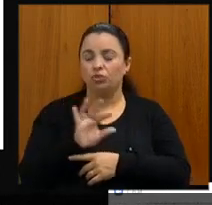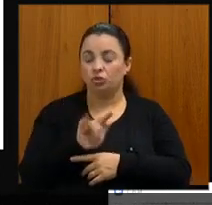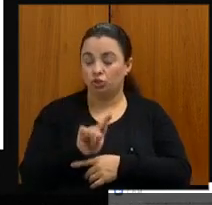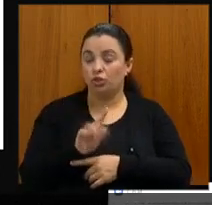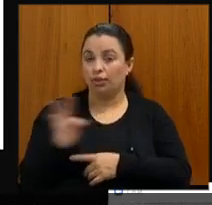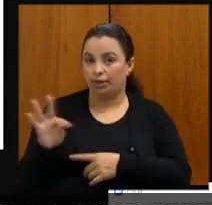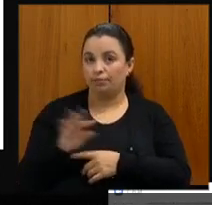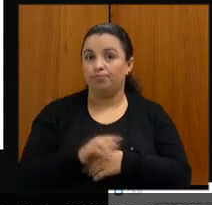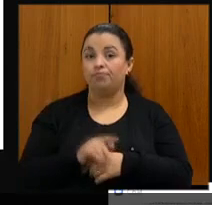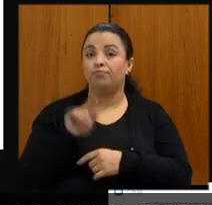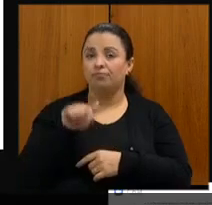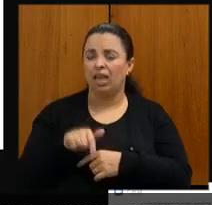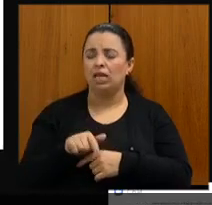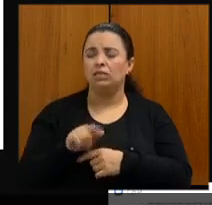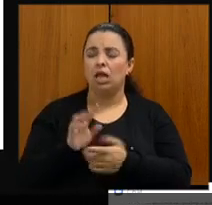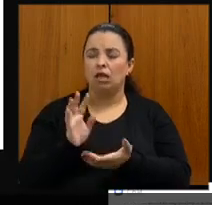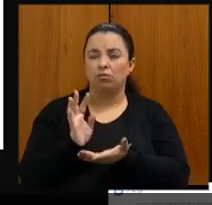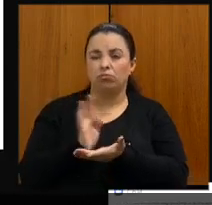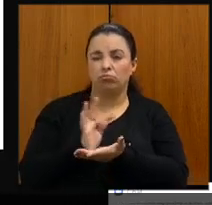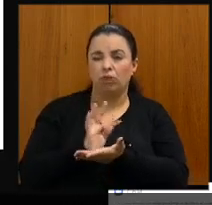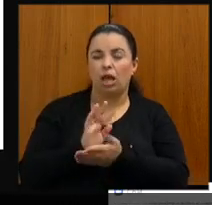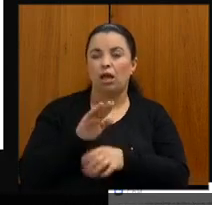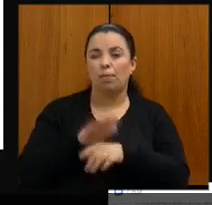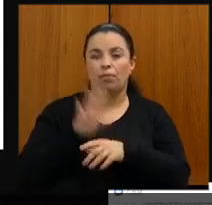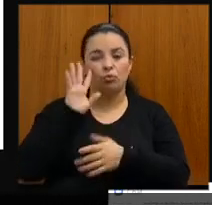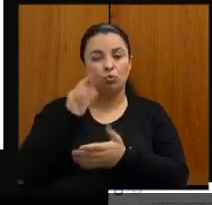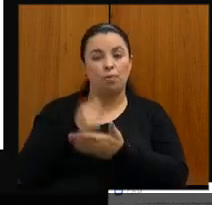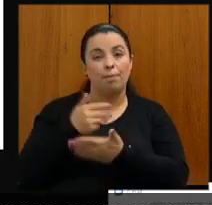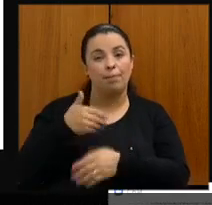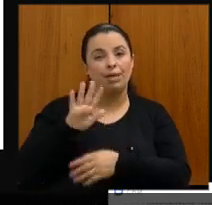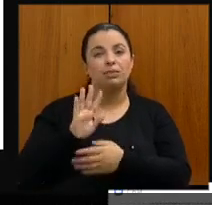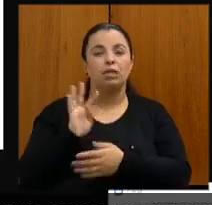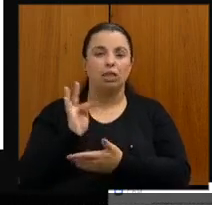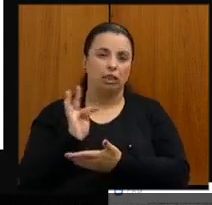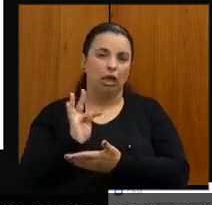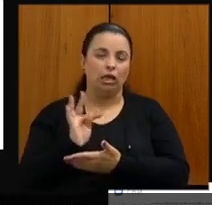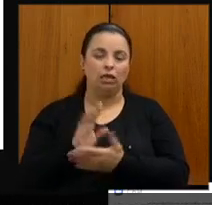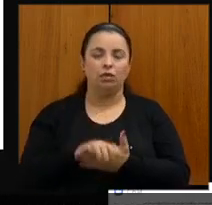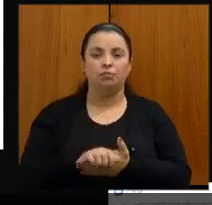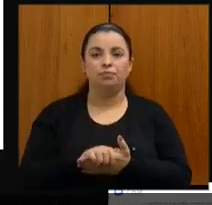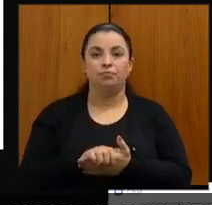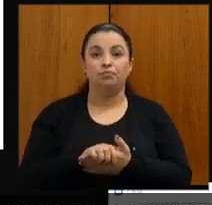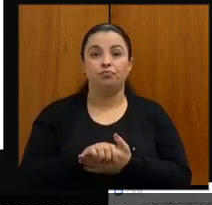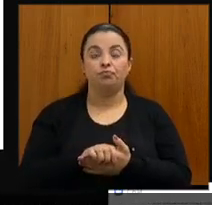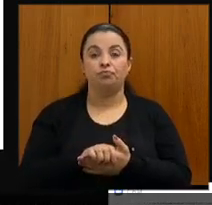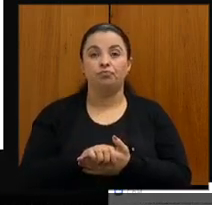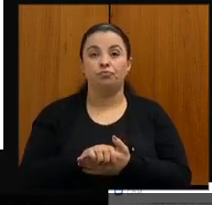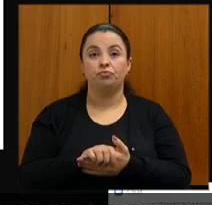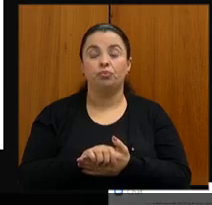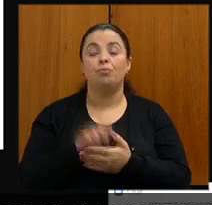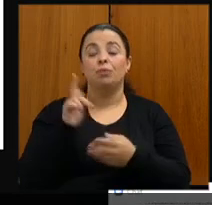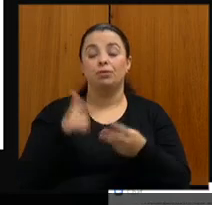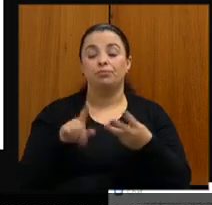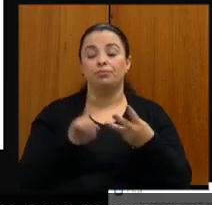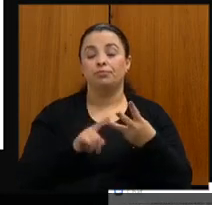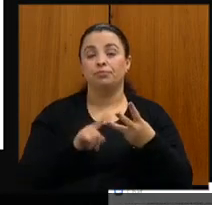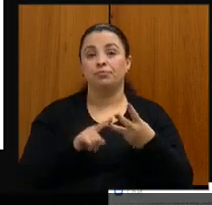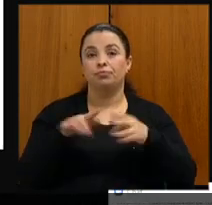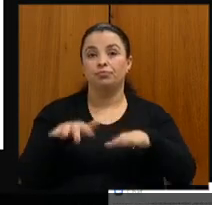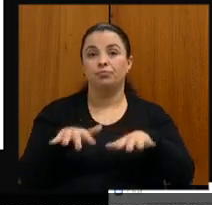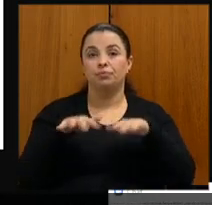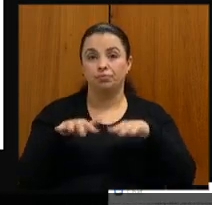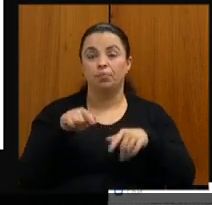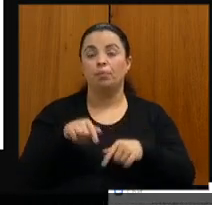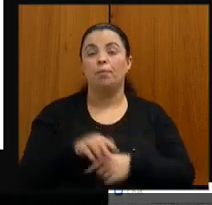resoluções mais mais técnicas do caso específico E aí nós temos o plenário o